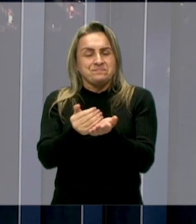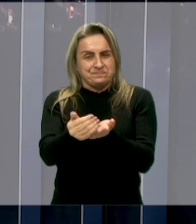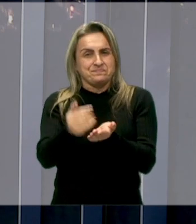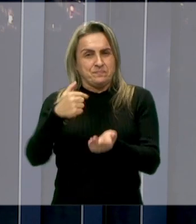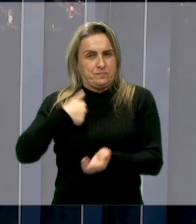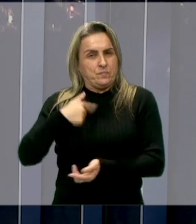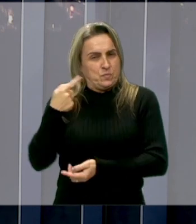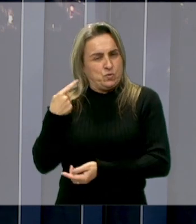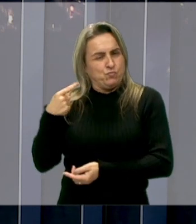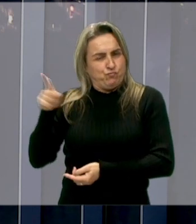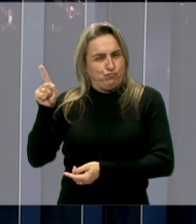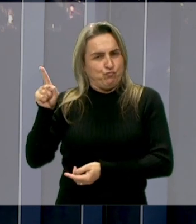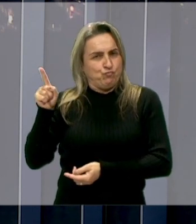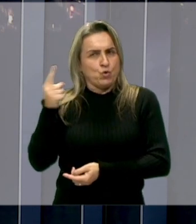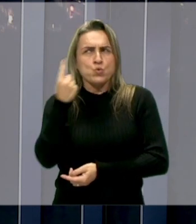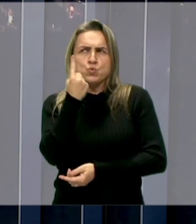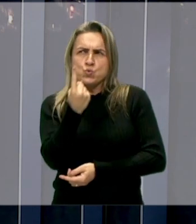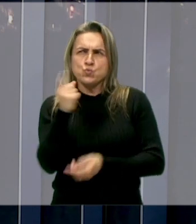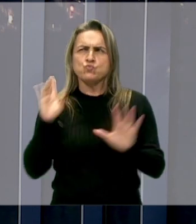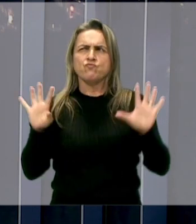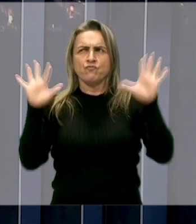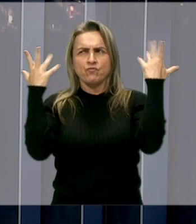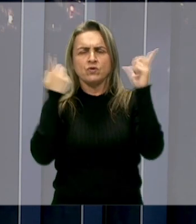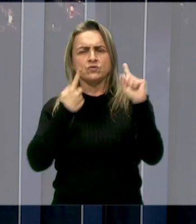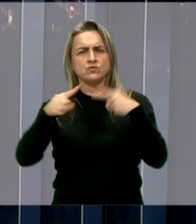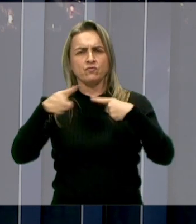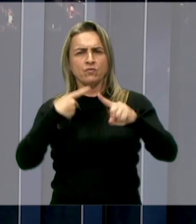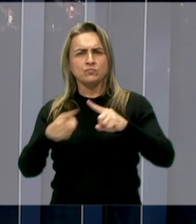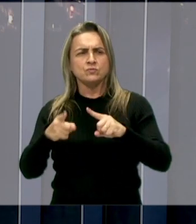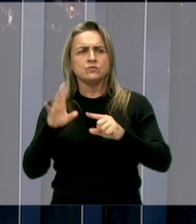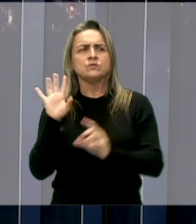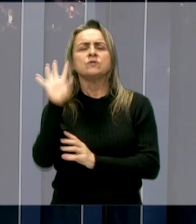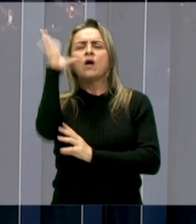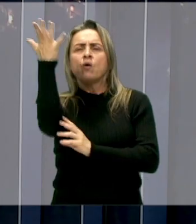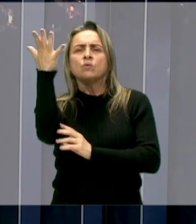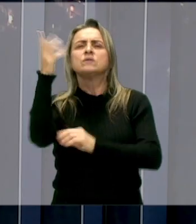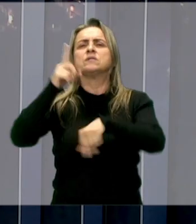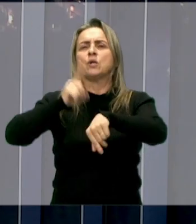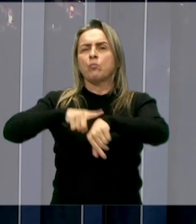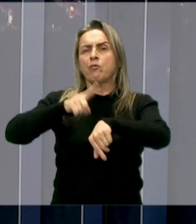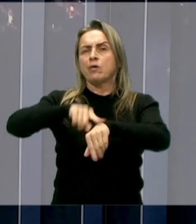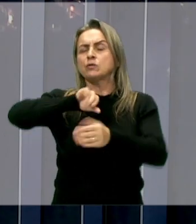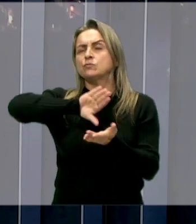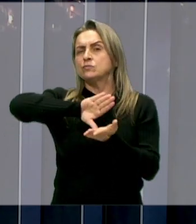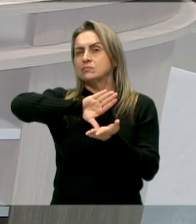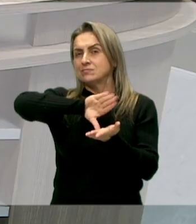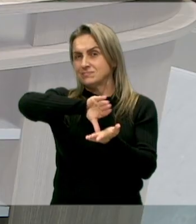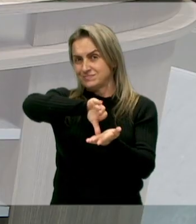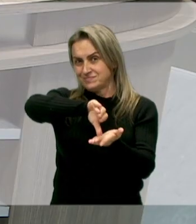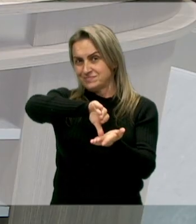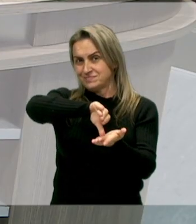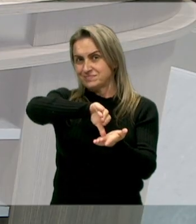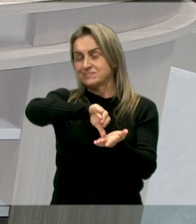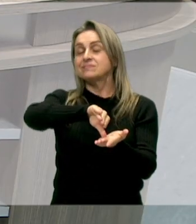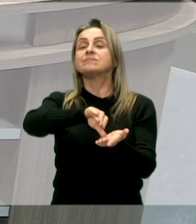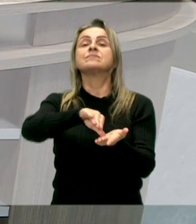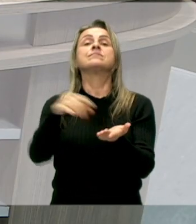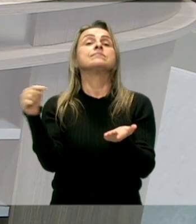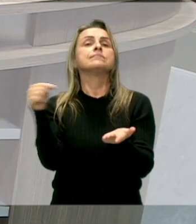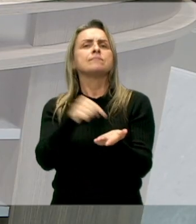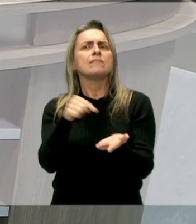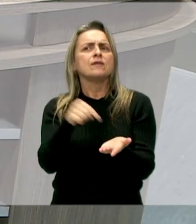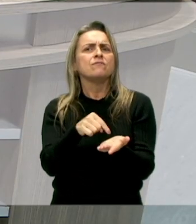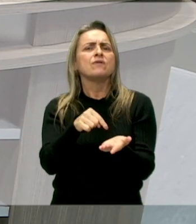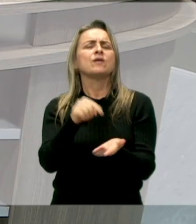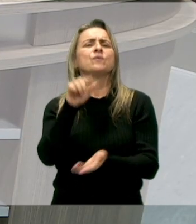festivais de música que aconteceu durante a Volvo Ocean Race. Sim. Veio o Lenine e eu participei